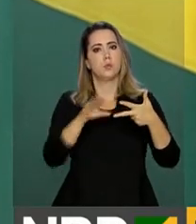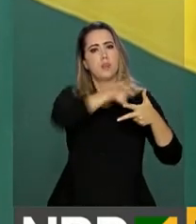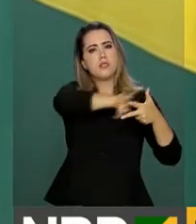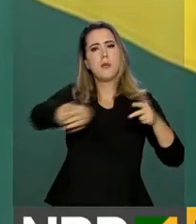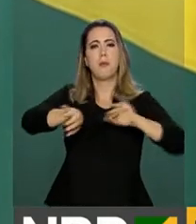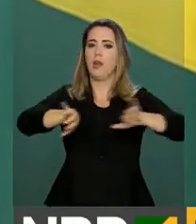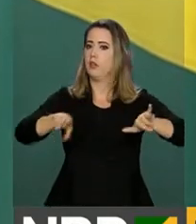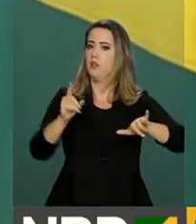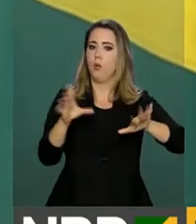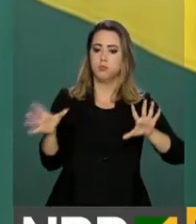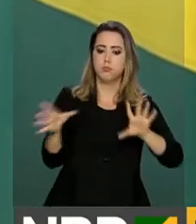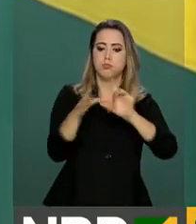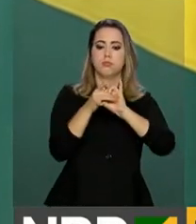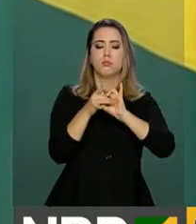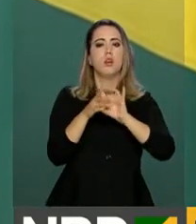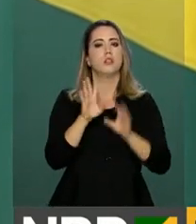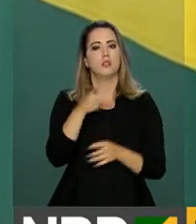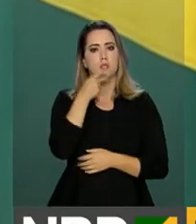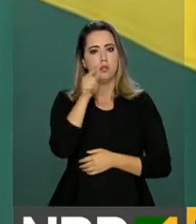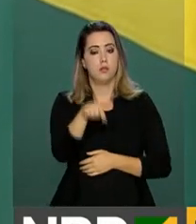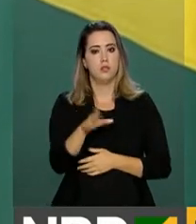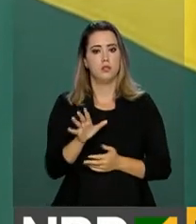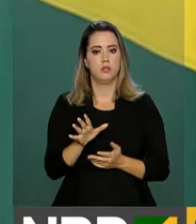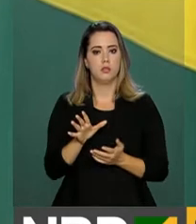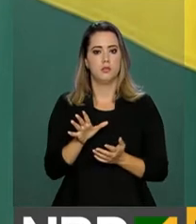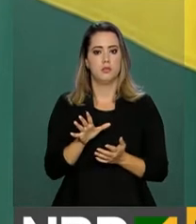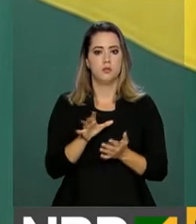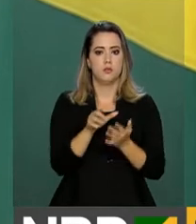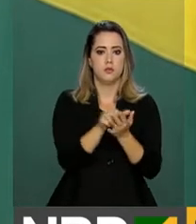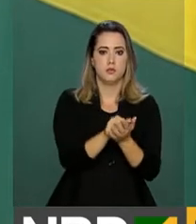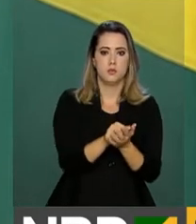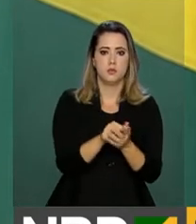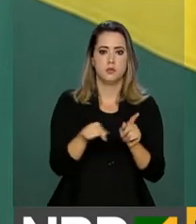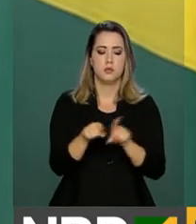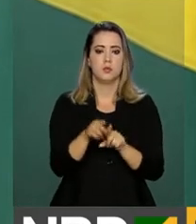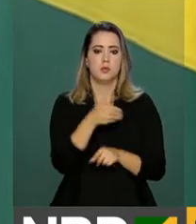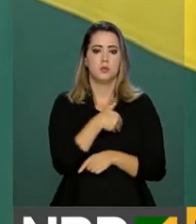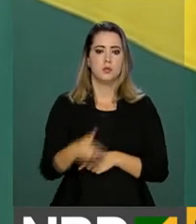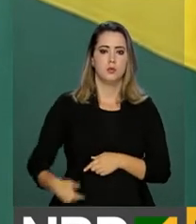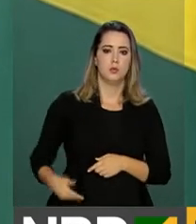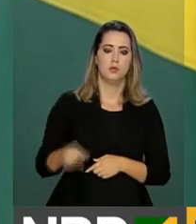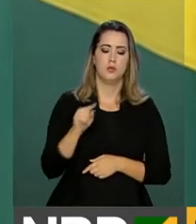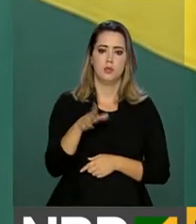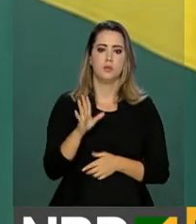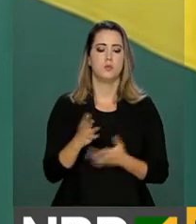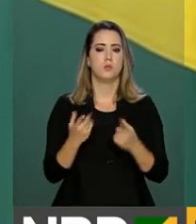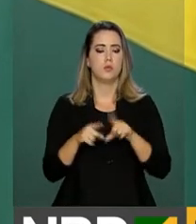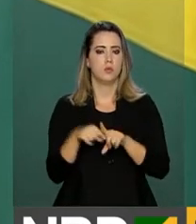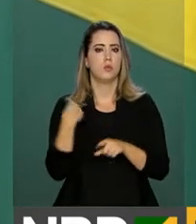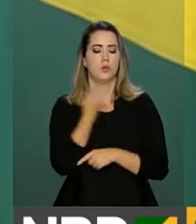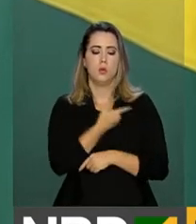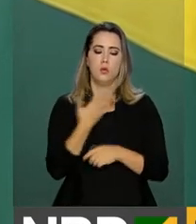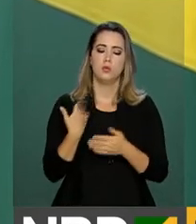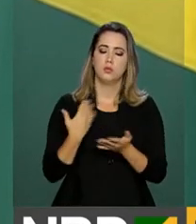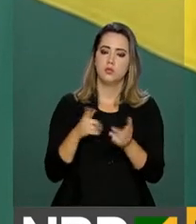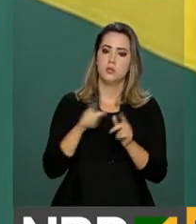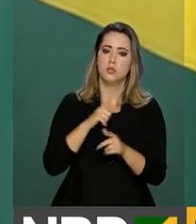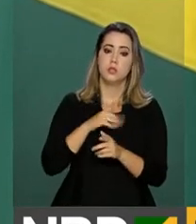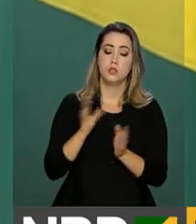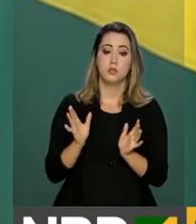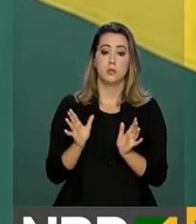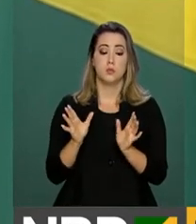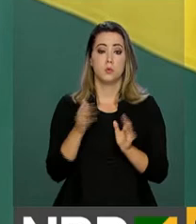da minha assunção já na interinidade eu dizia nós faremos um governo semi